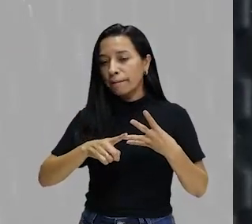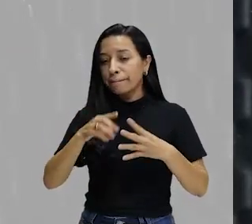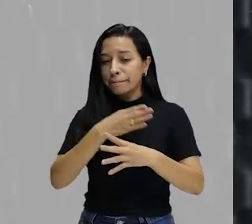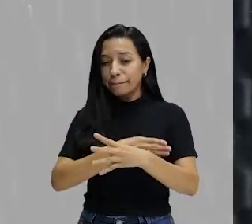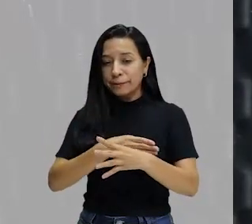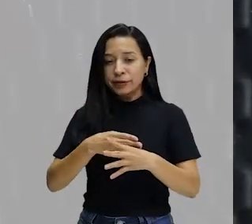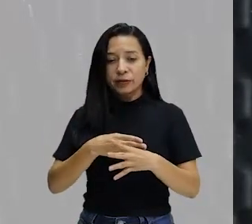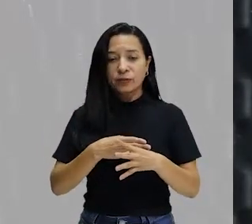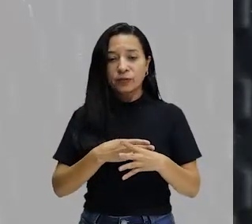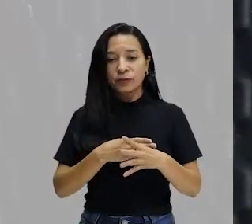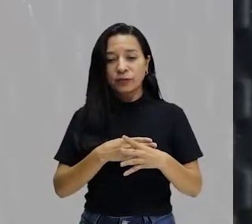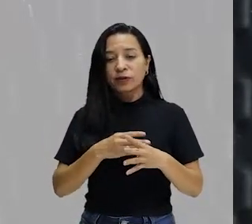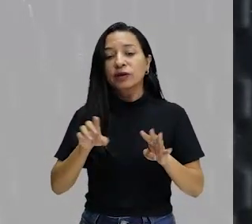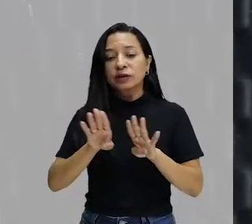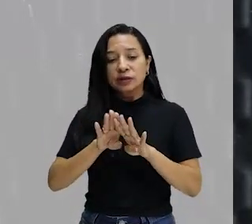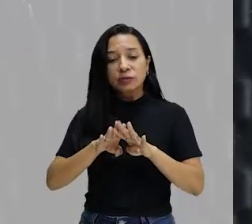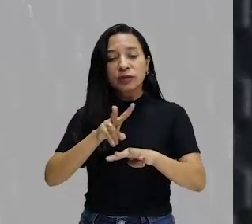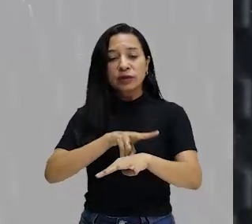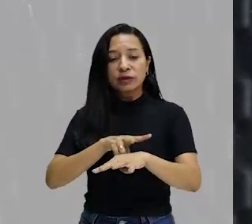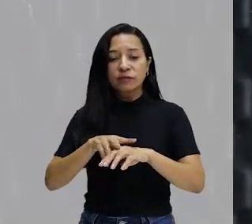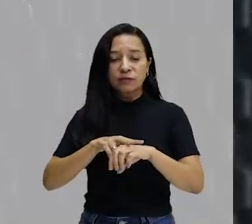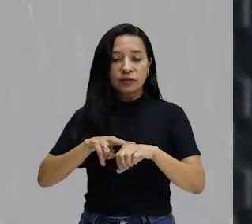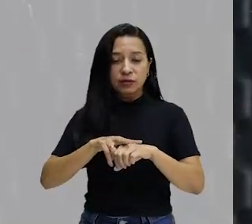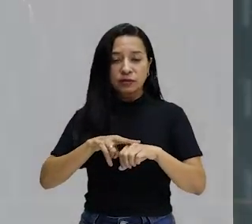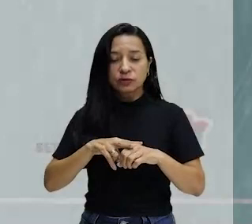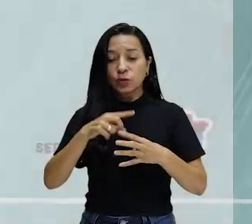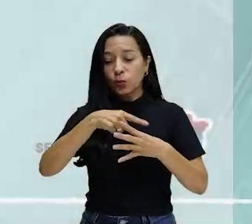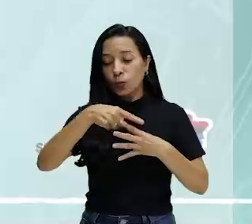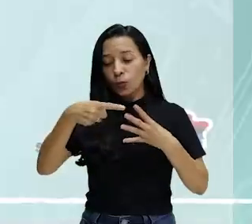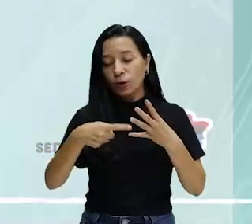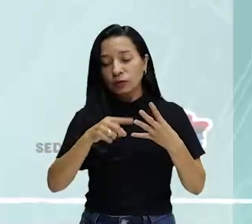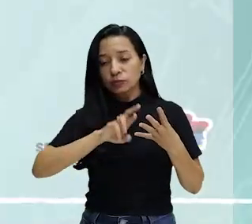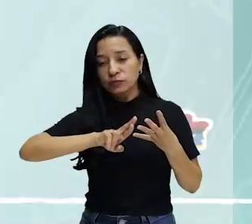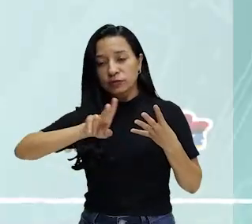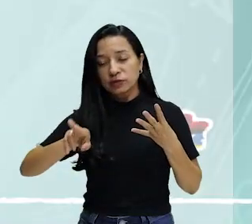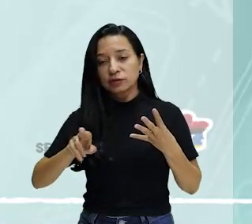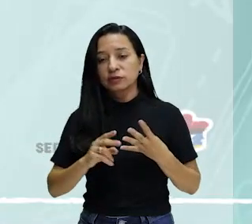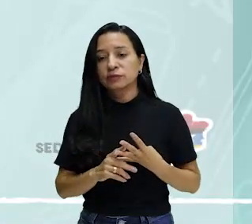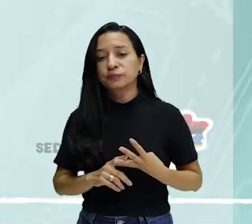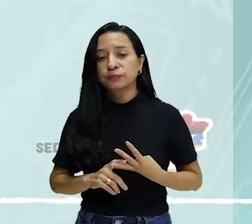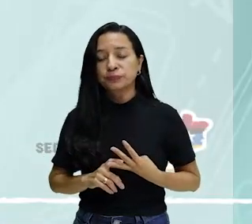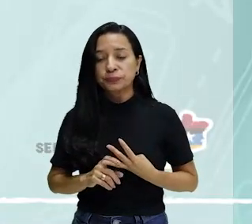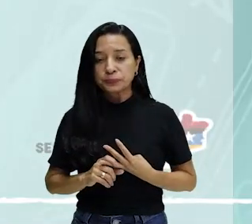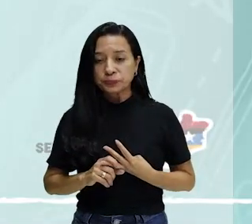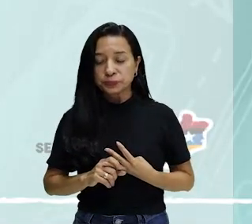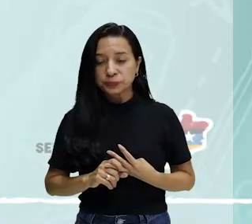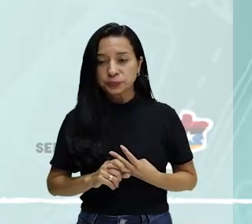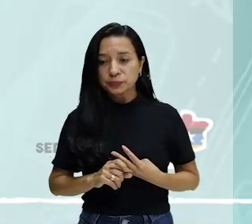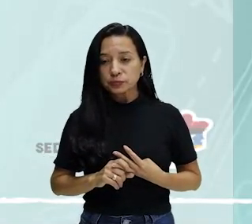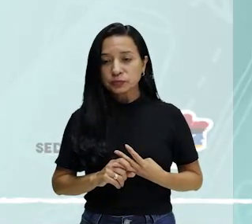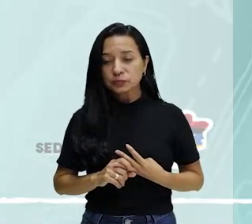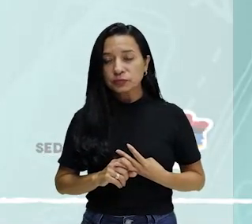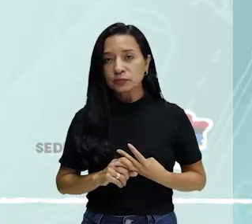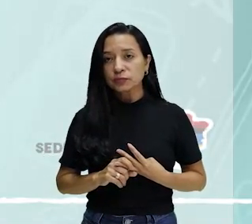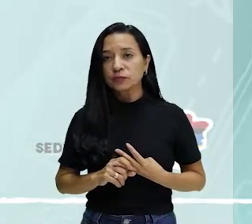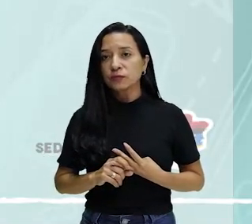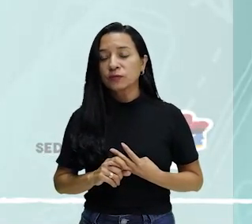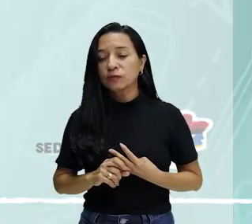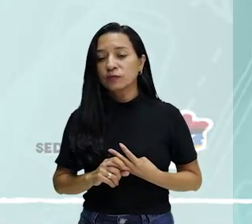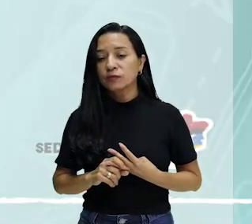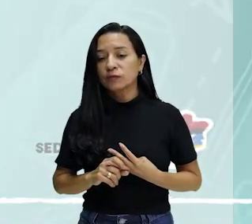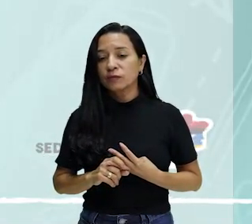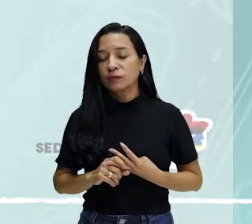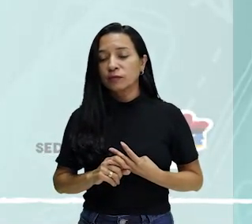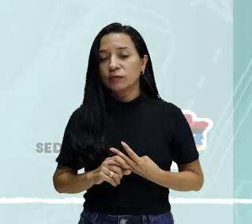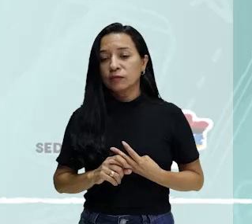são os fenótipos, né? 4 fenótipos diferentes. Esses fenótipos, eles são gerados por genótipos, que a gente vai ver quais